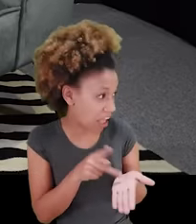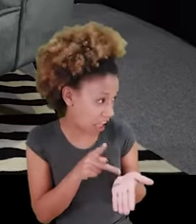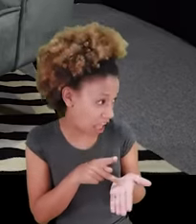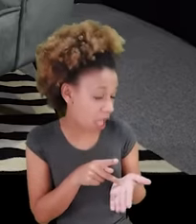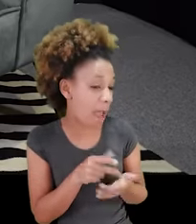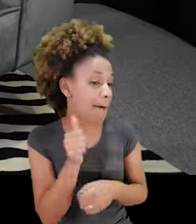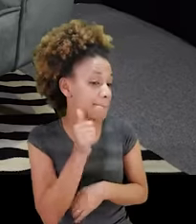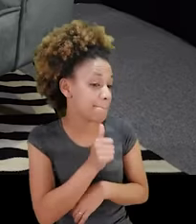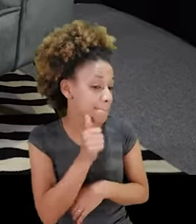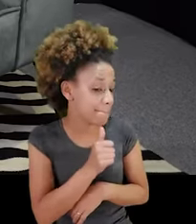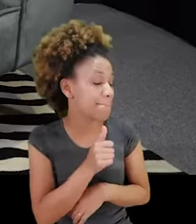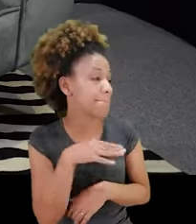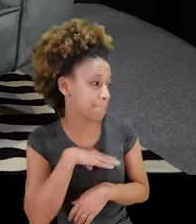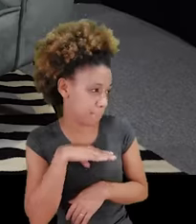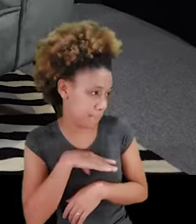real que portugueses.